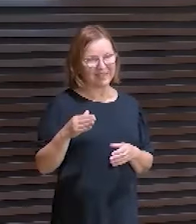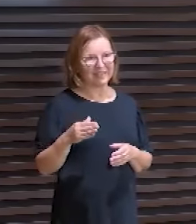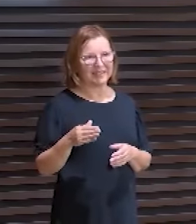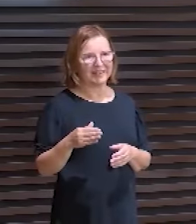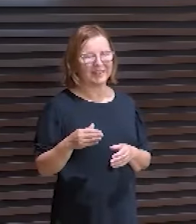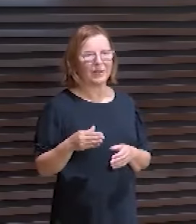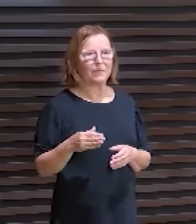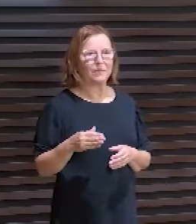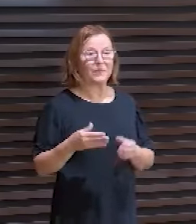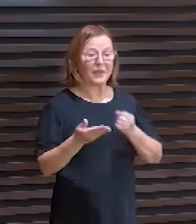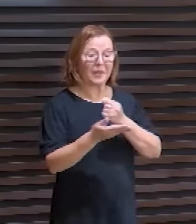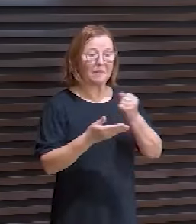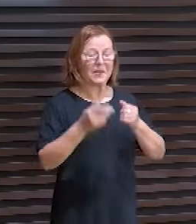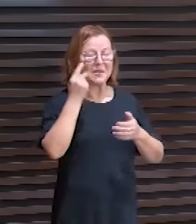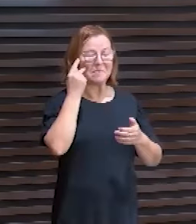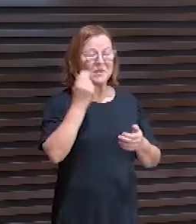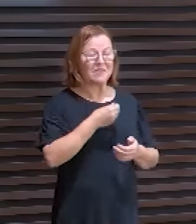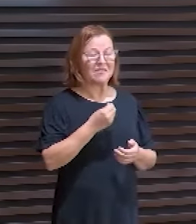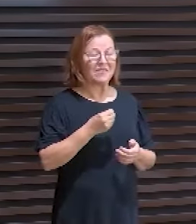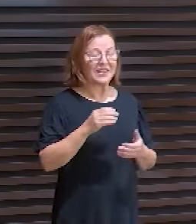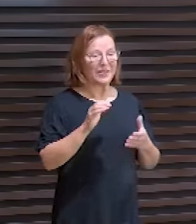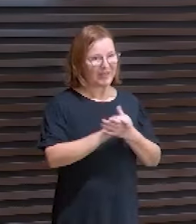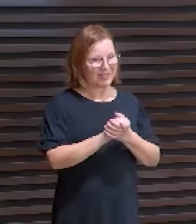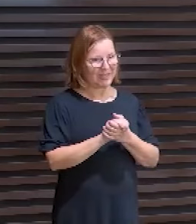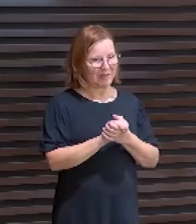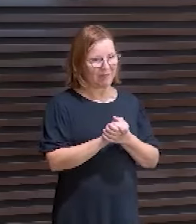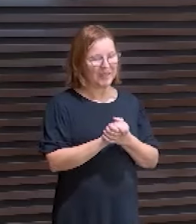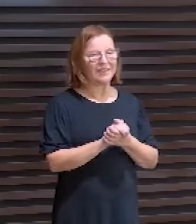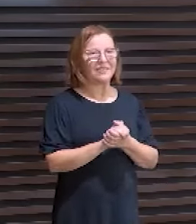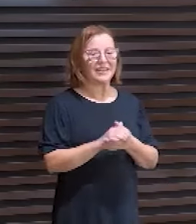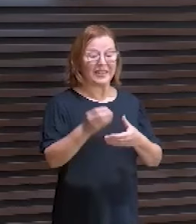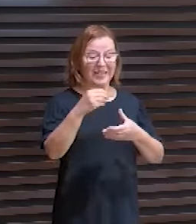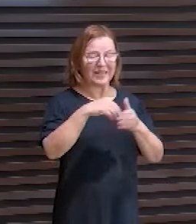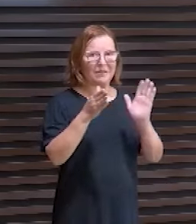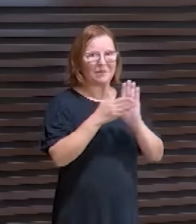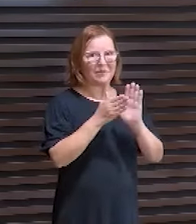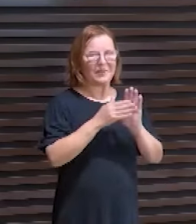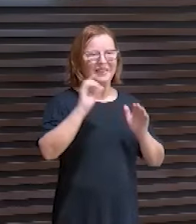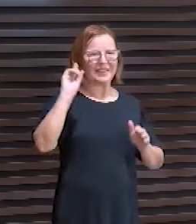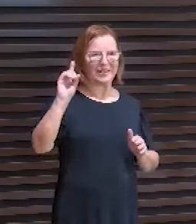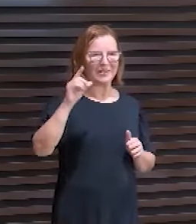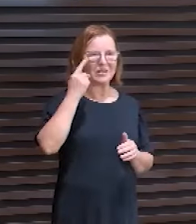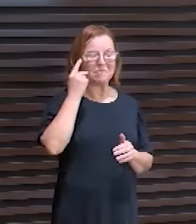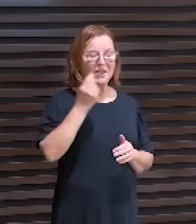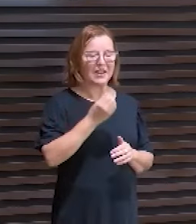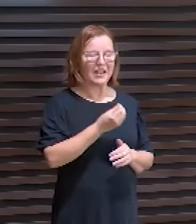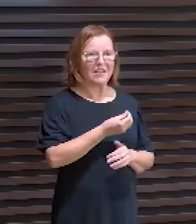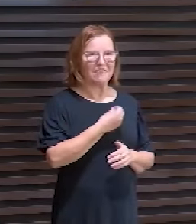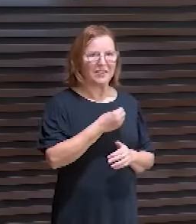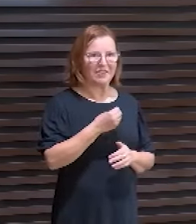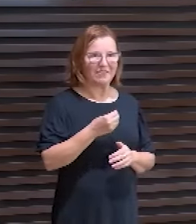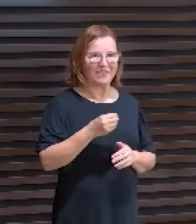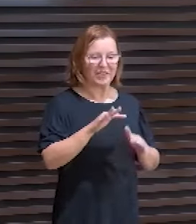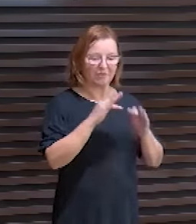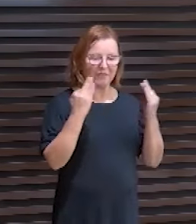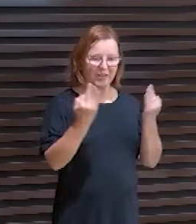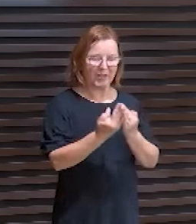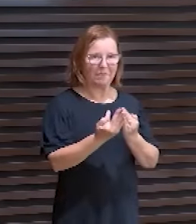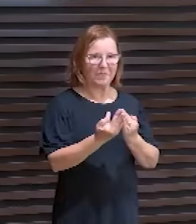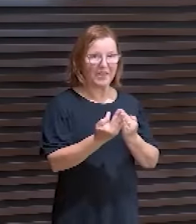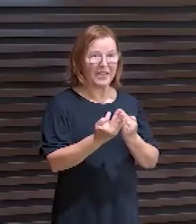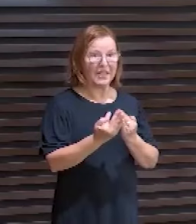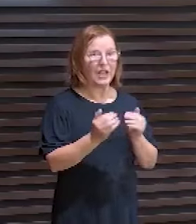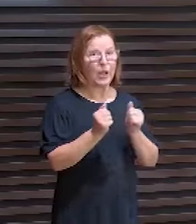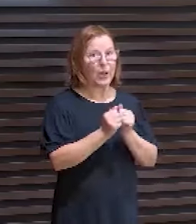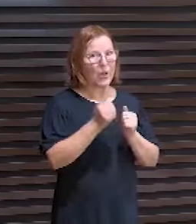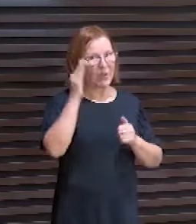dentro dos propósitos de Deus para se viver a vida comum no lar com discernimento Vamos ler primeira pedro 3 de